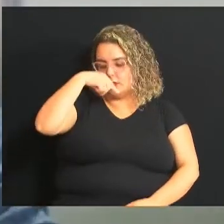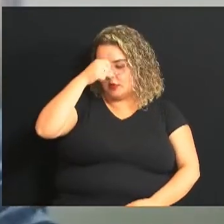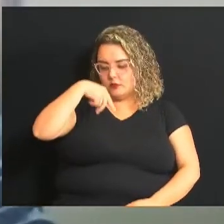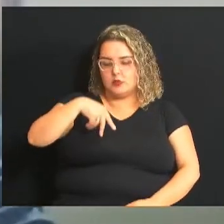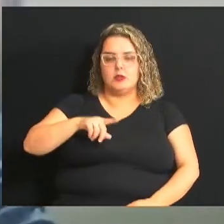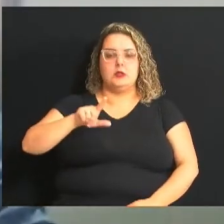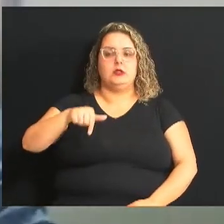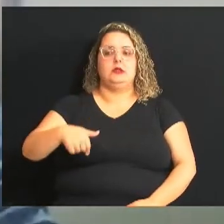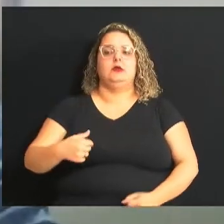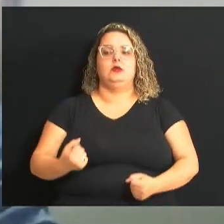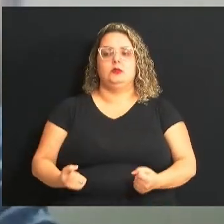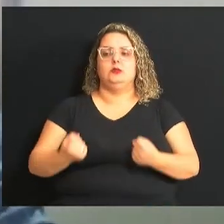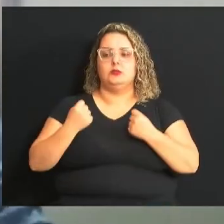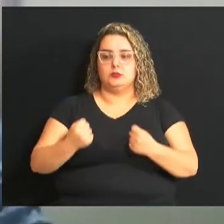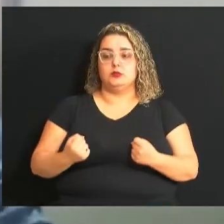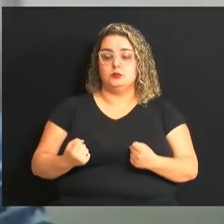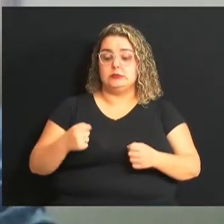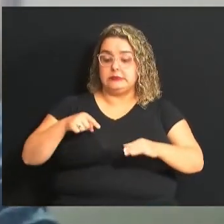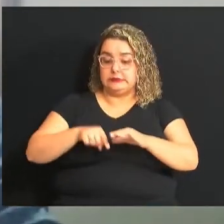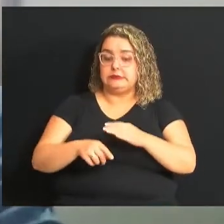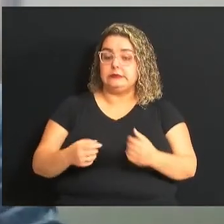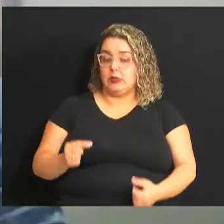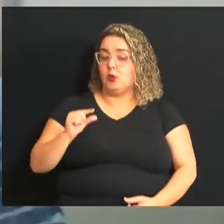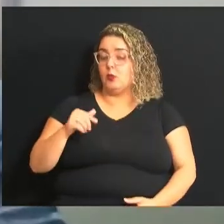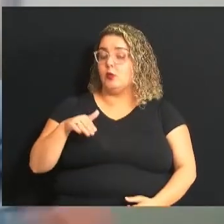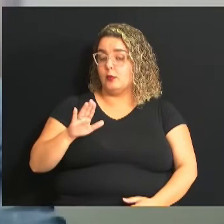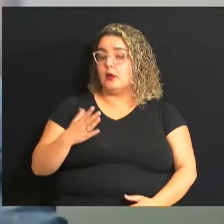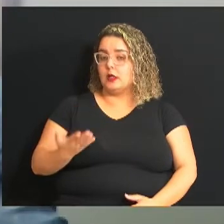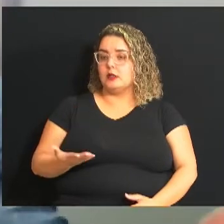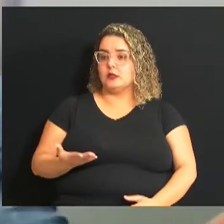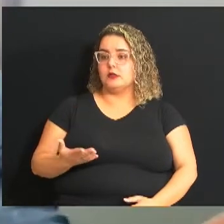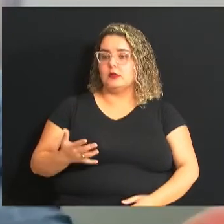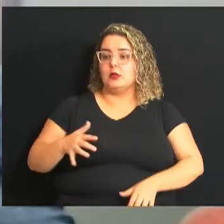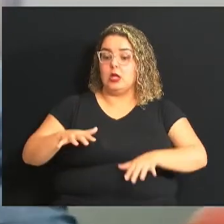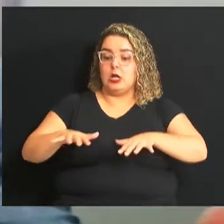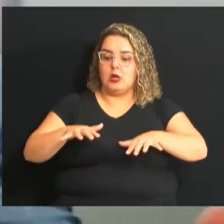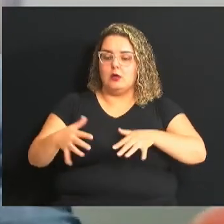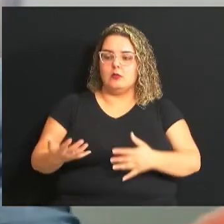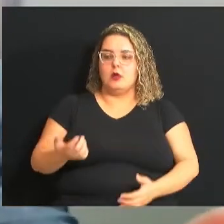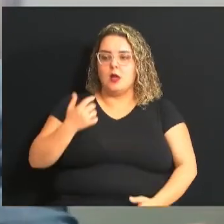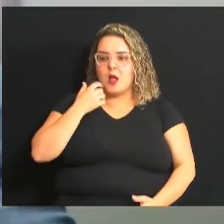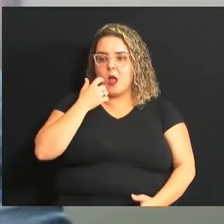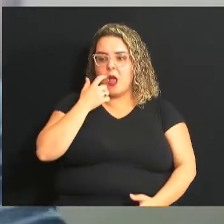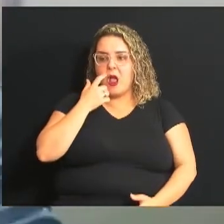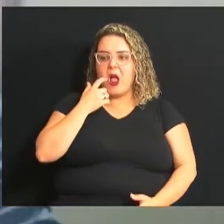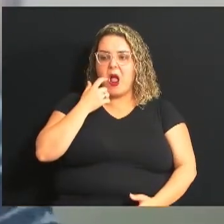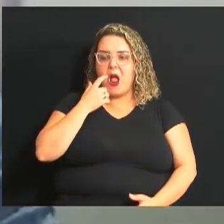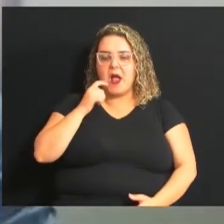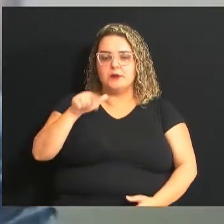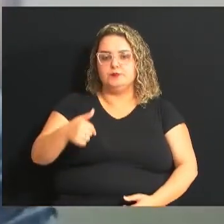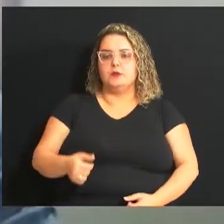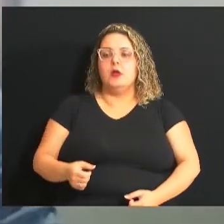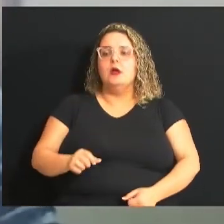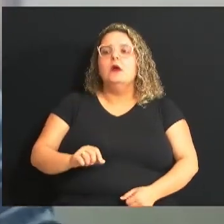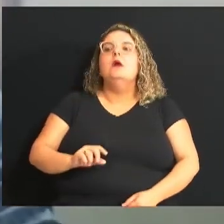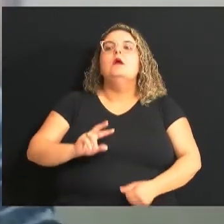pós-exercício moderado ou intensidade um pouco mais elevada, que a gente mexe um pouco com uma janela de oportunidade pós-treino, pensando no sistema imunológico. Então,